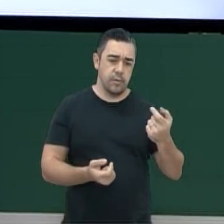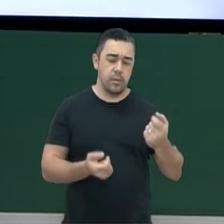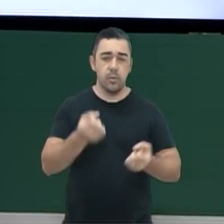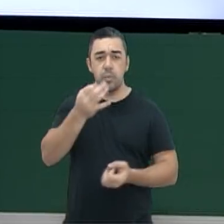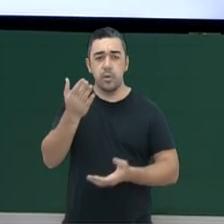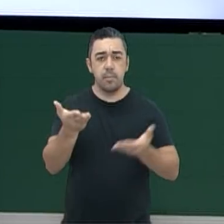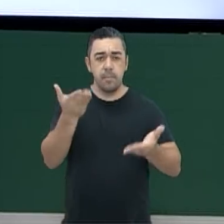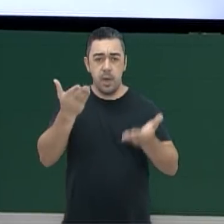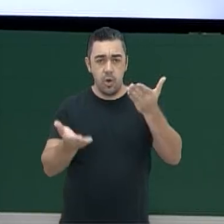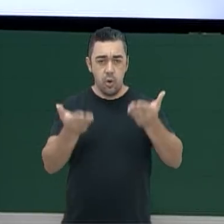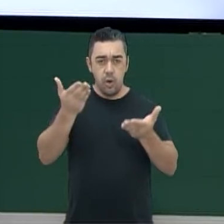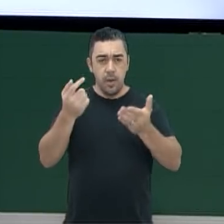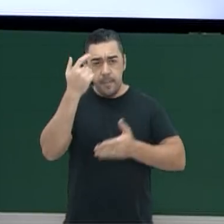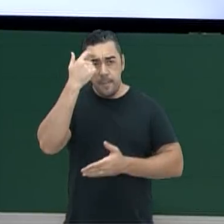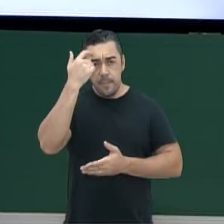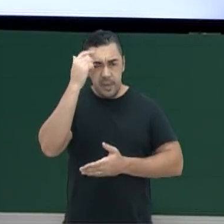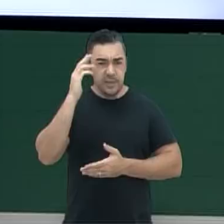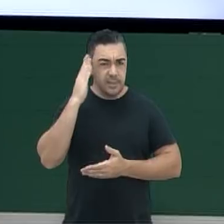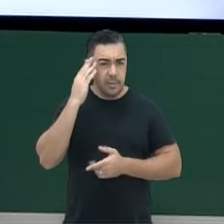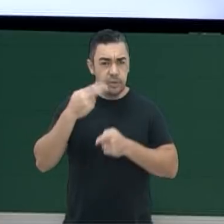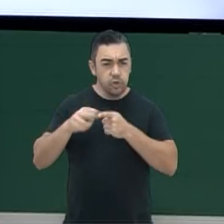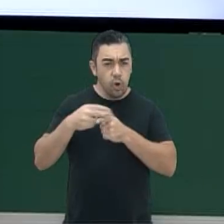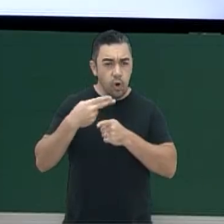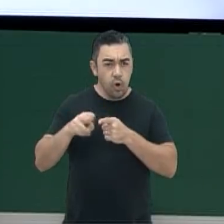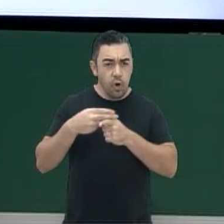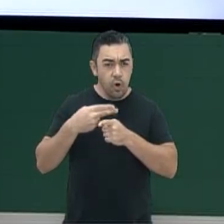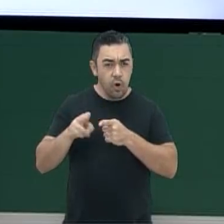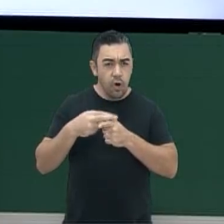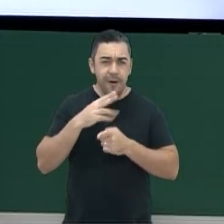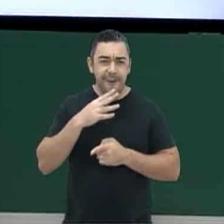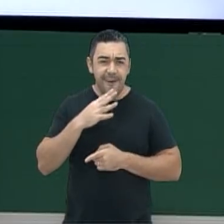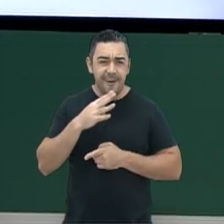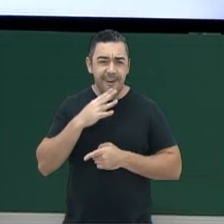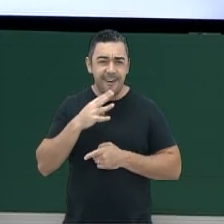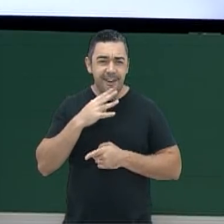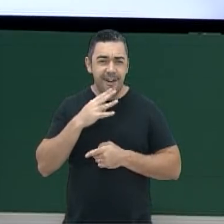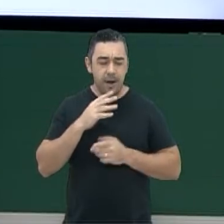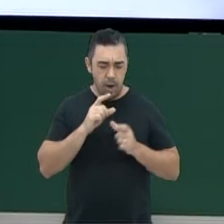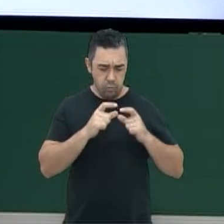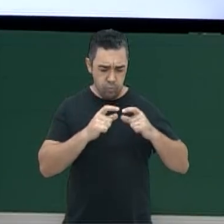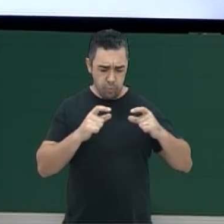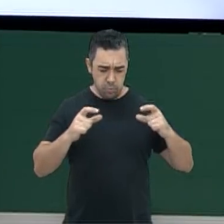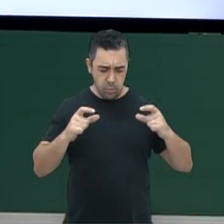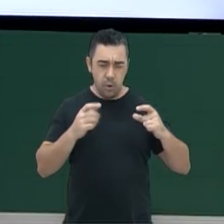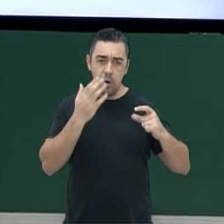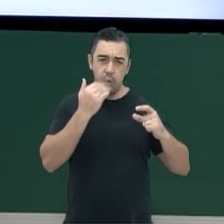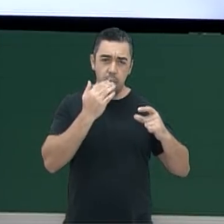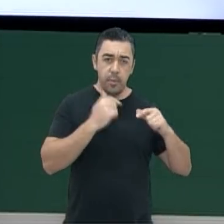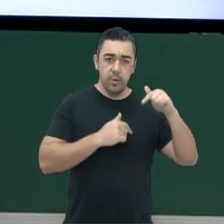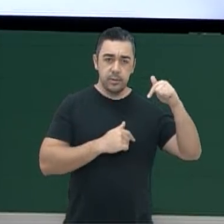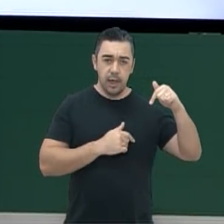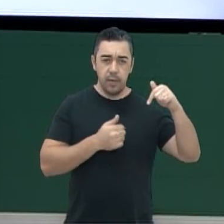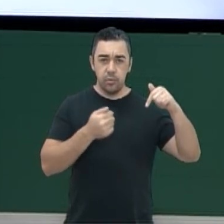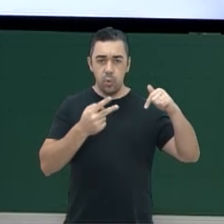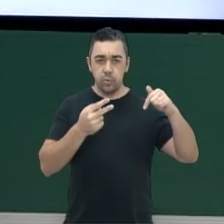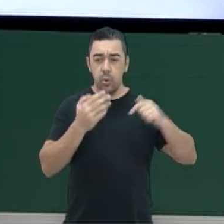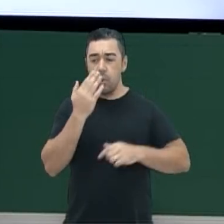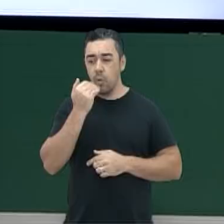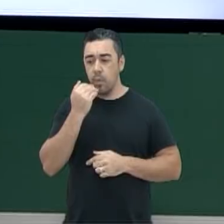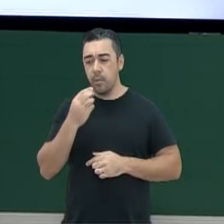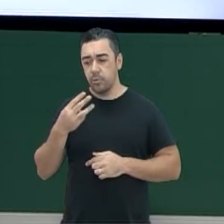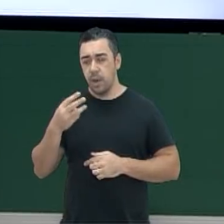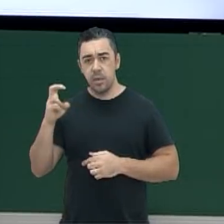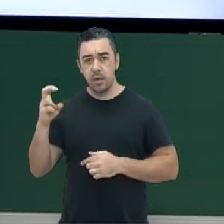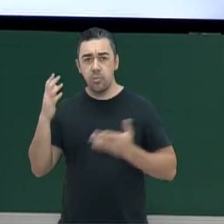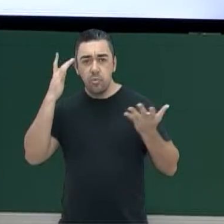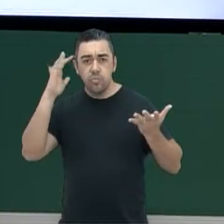maior. Pensa em barra de chocolate. Quem comeu mais? Quem comeu mais? É quem comeu 7/12 ou quem comeu 3/5?